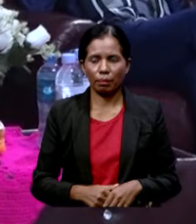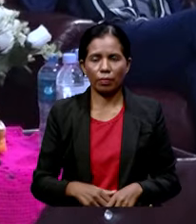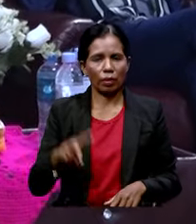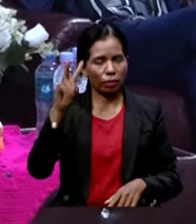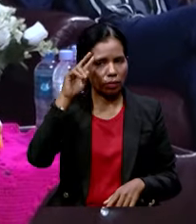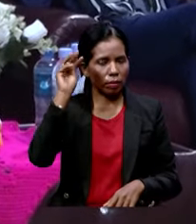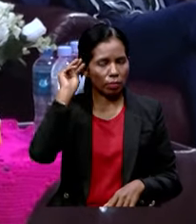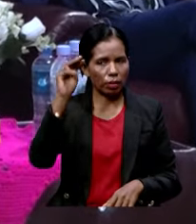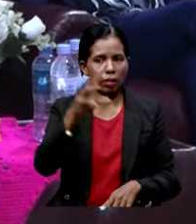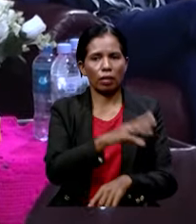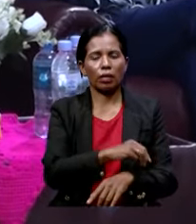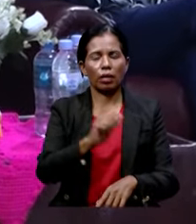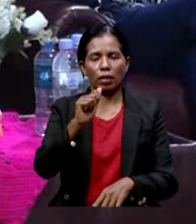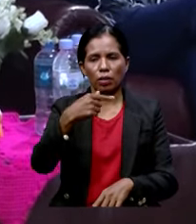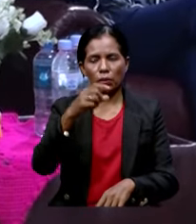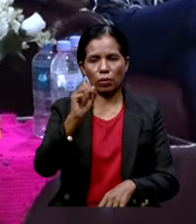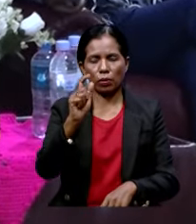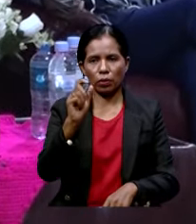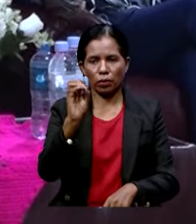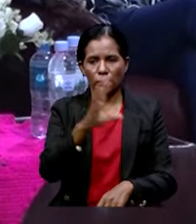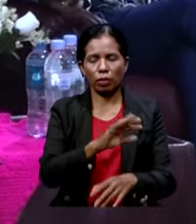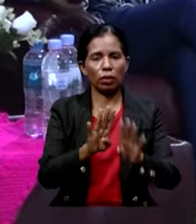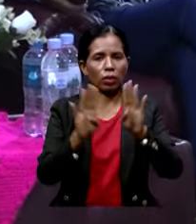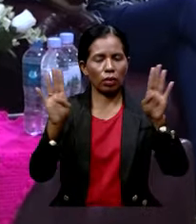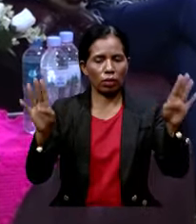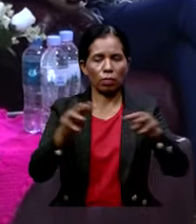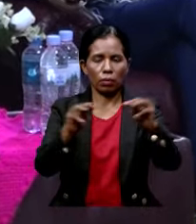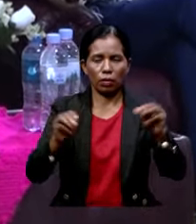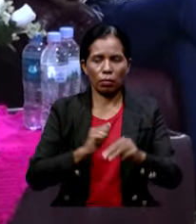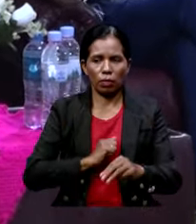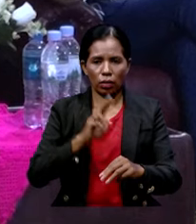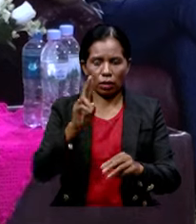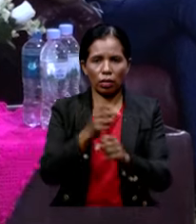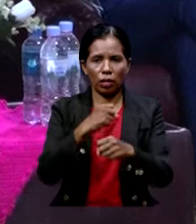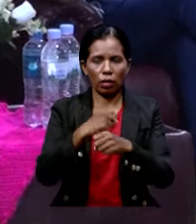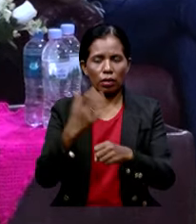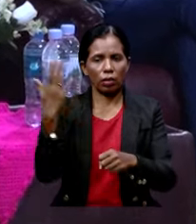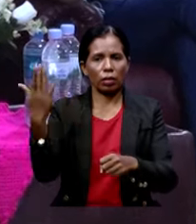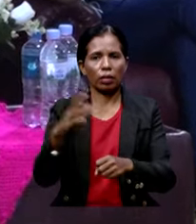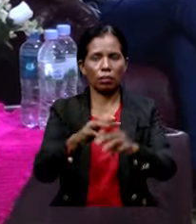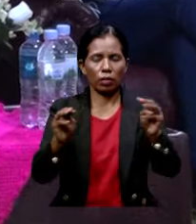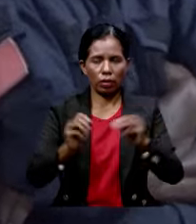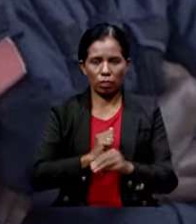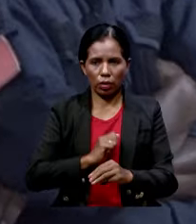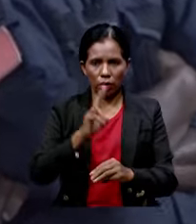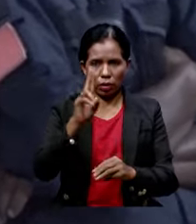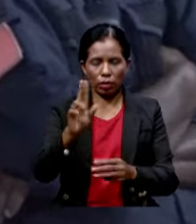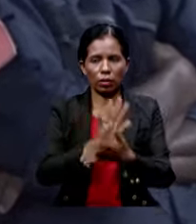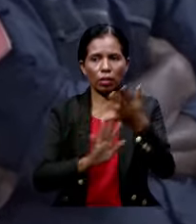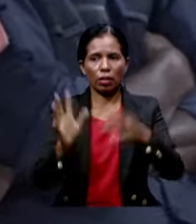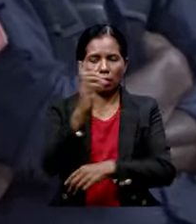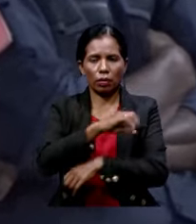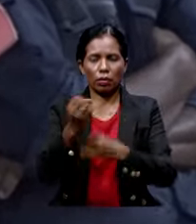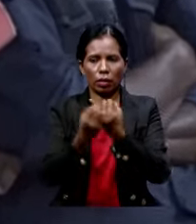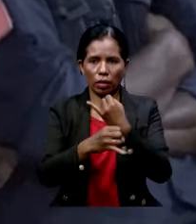Vice-ministro Comércio e Indústria Augusto Júnior, a abertura Feira Nacional do município Aileu, realiza e a Iciremo, município Aileu, onde comemora a